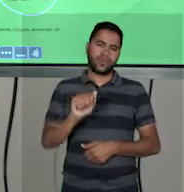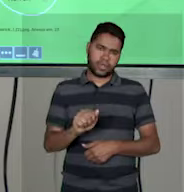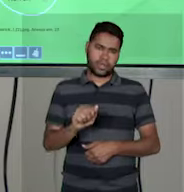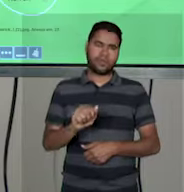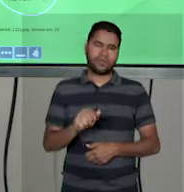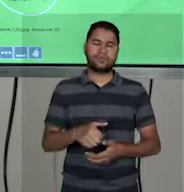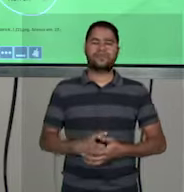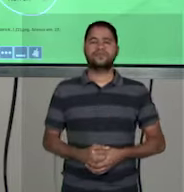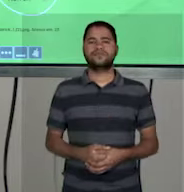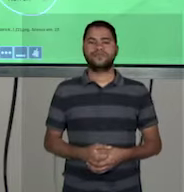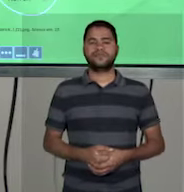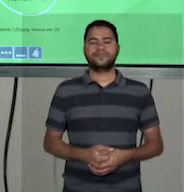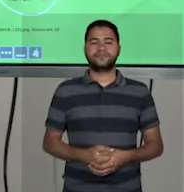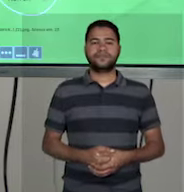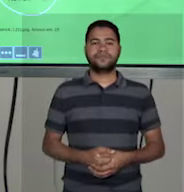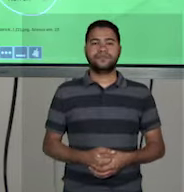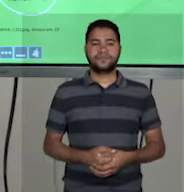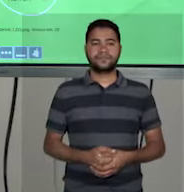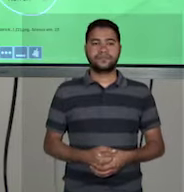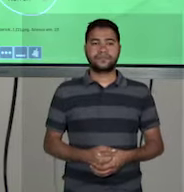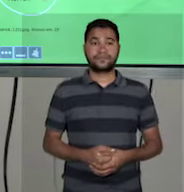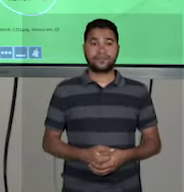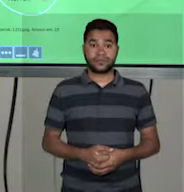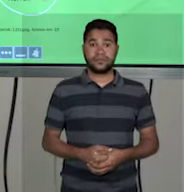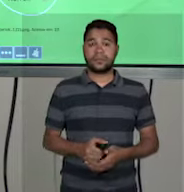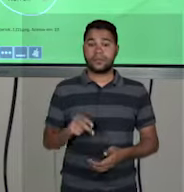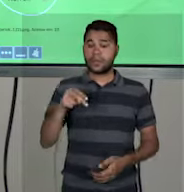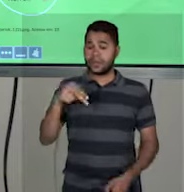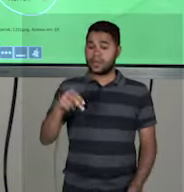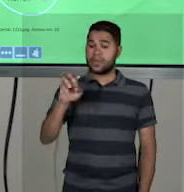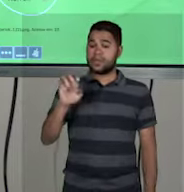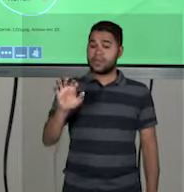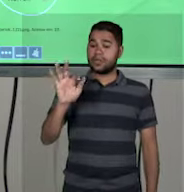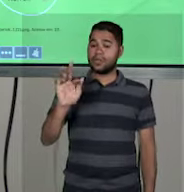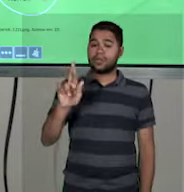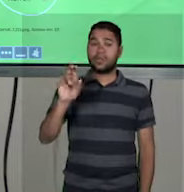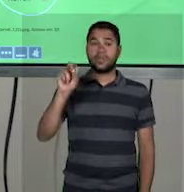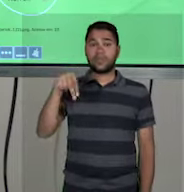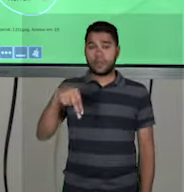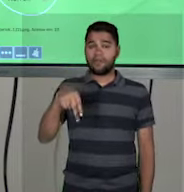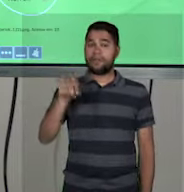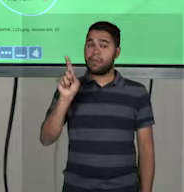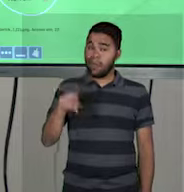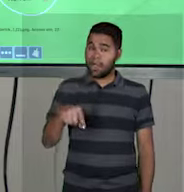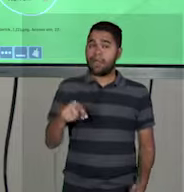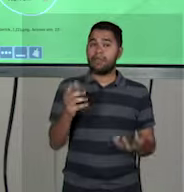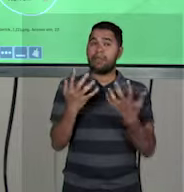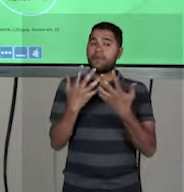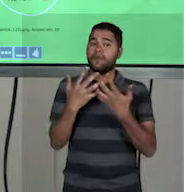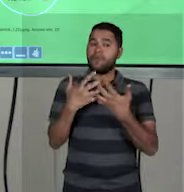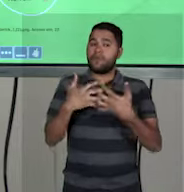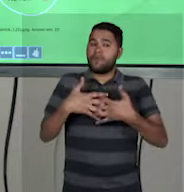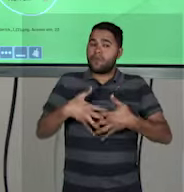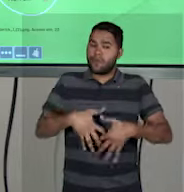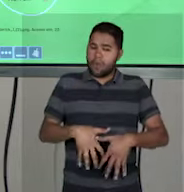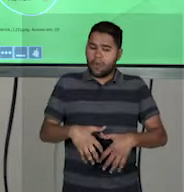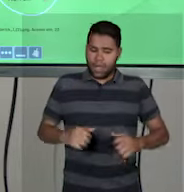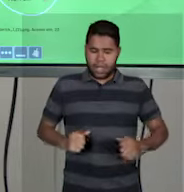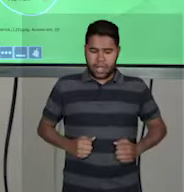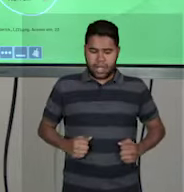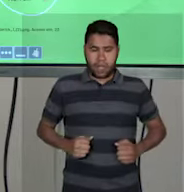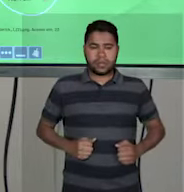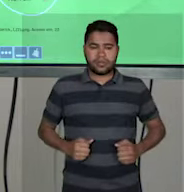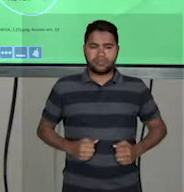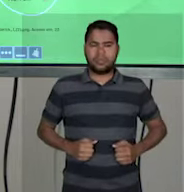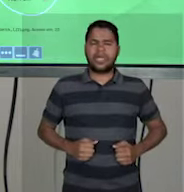filtrado glomerular. Então, o néfron é a unidade funcional do nosso rim.